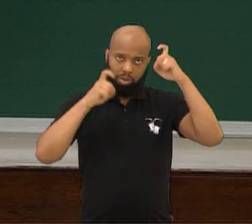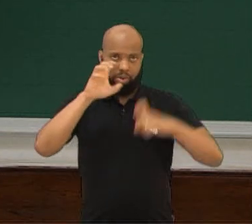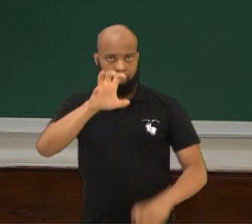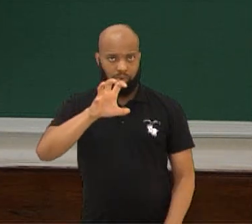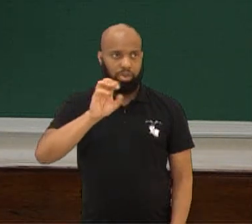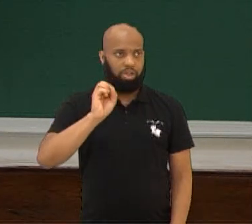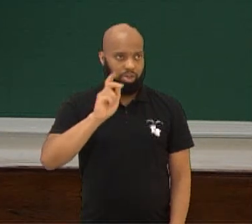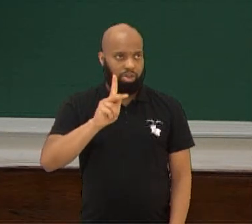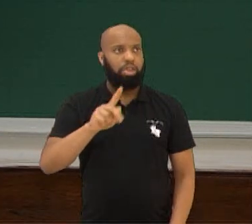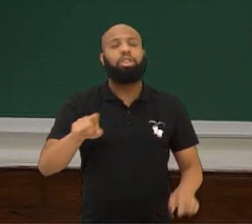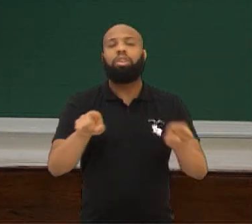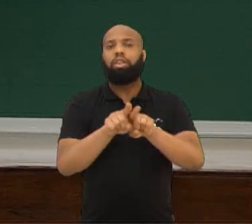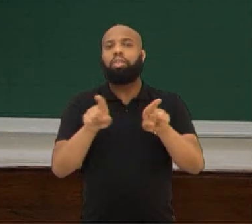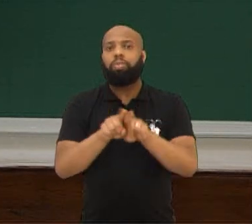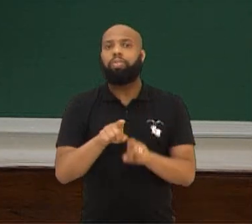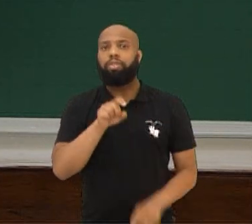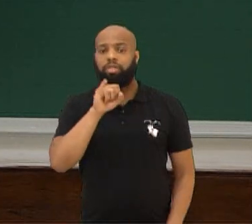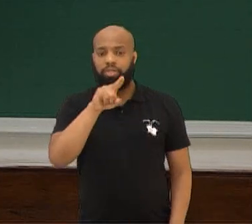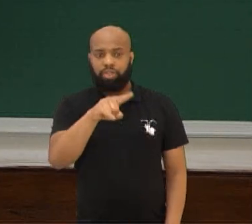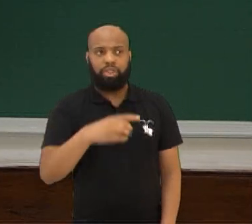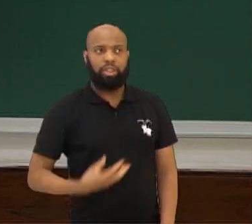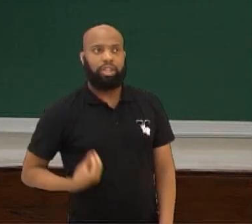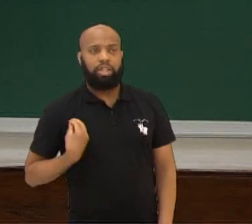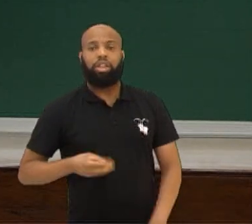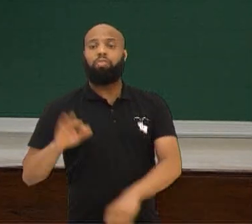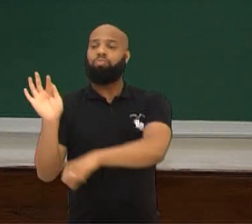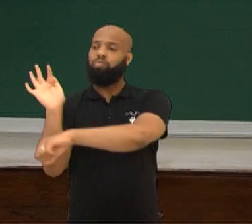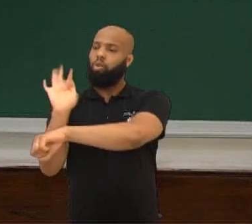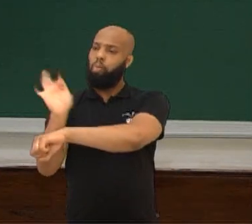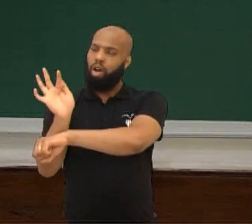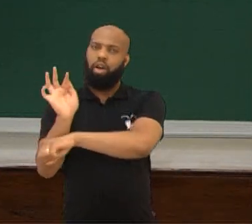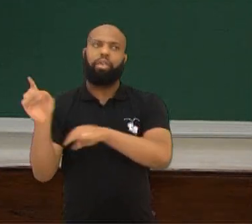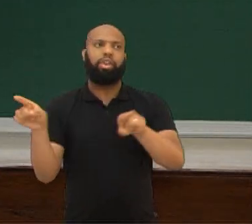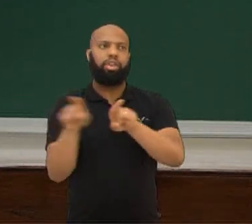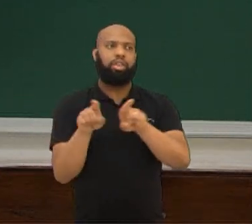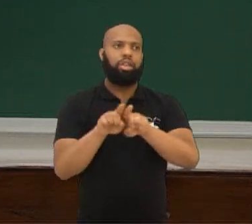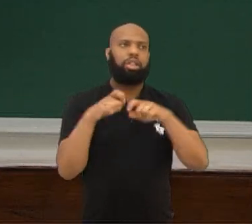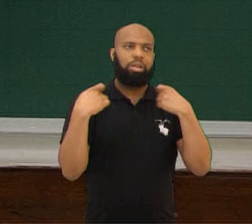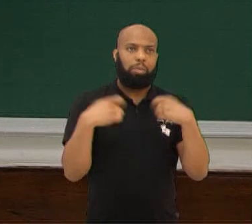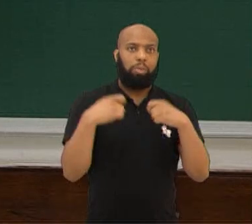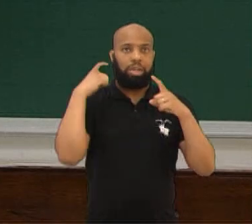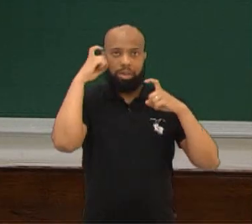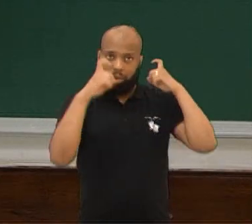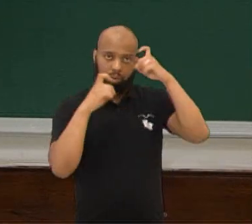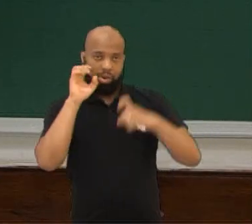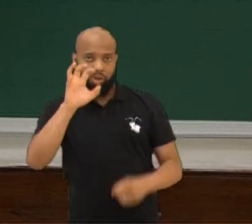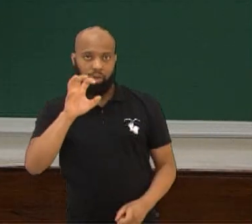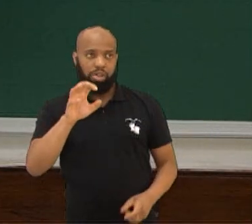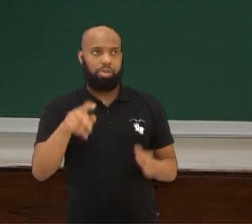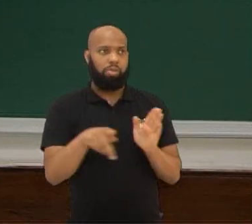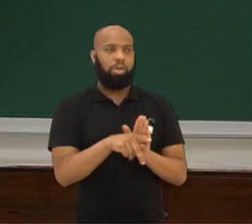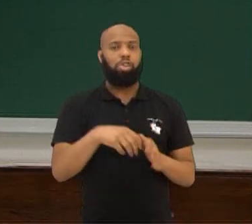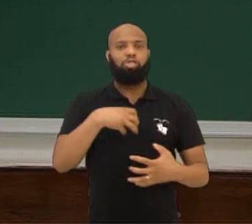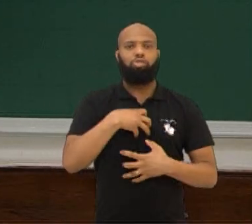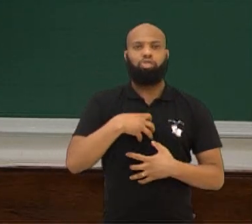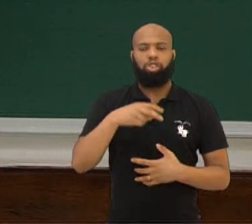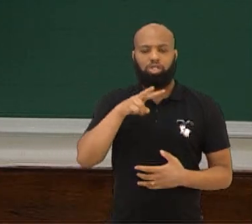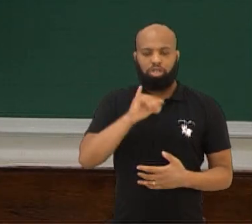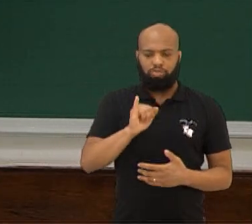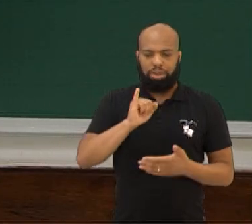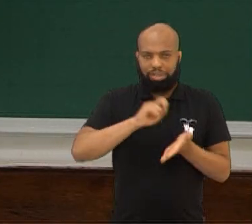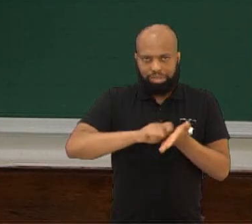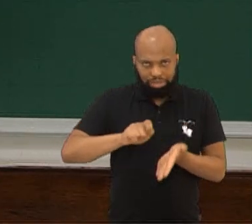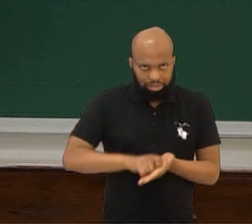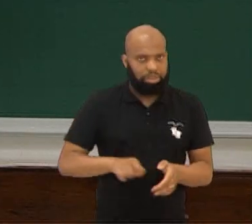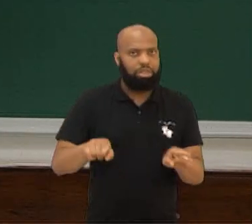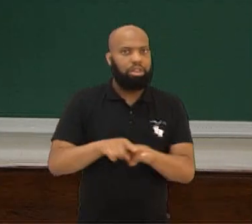isso. Inclusive, quando você está em um local mais formal, você também precisa se preocupar com isso na hora da fala. Eu não estou